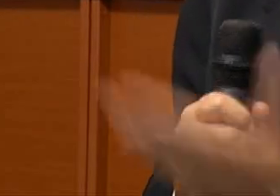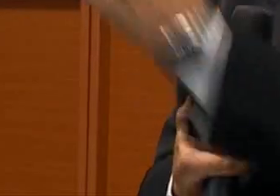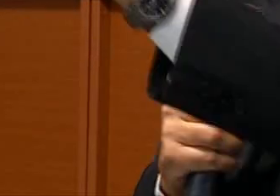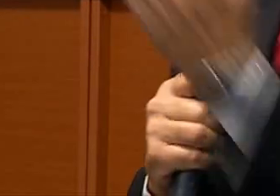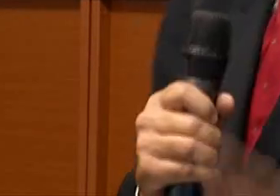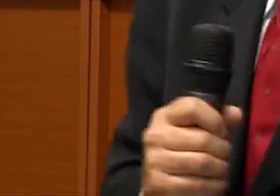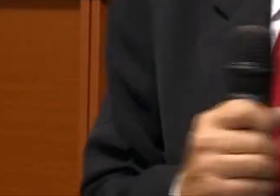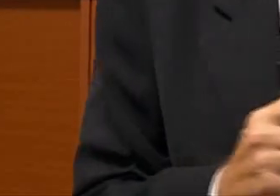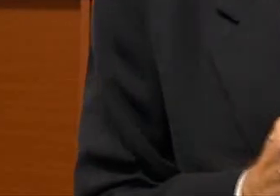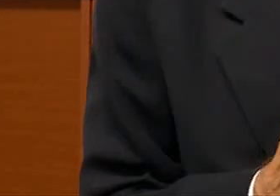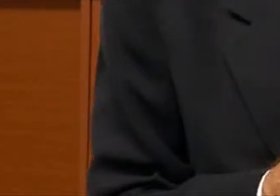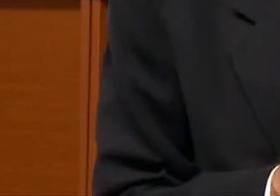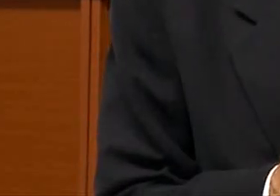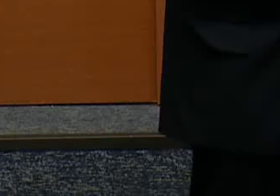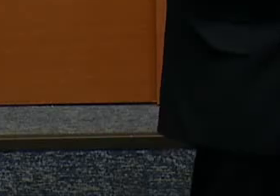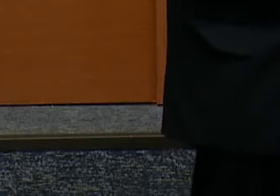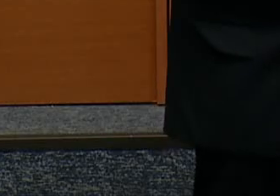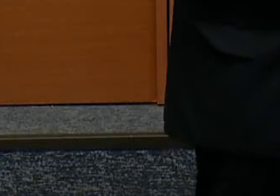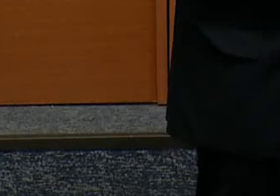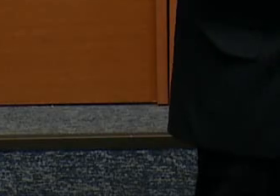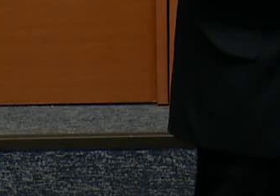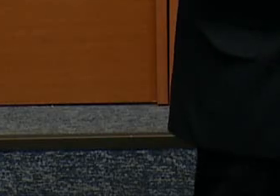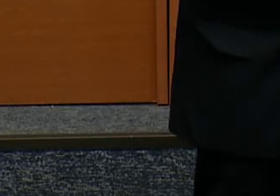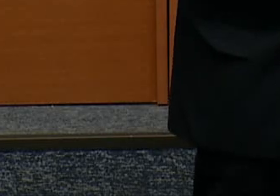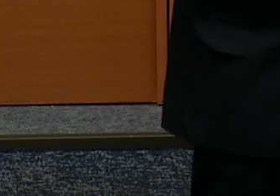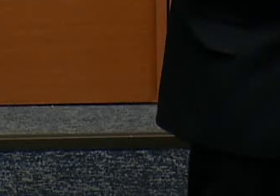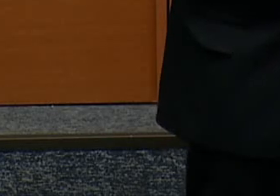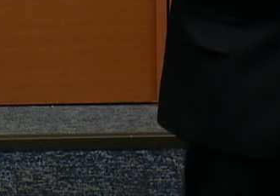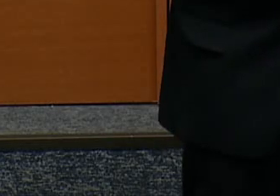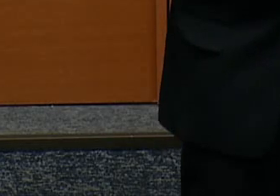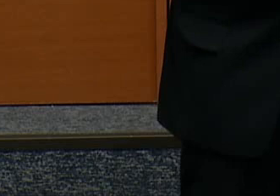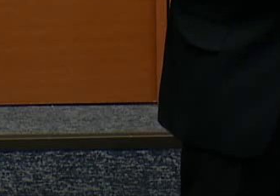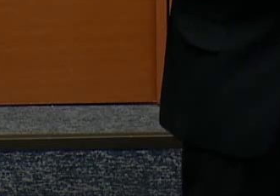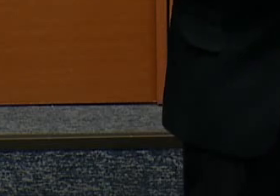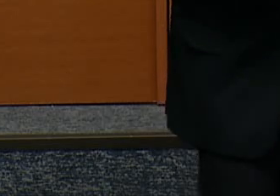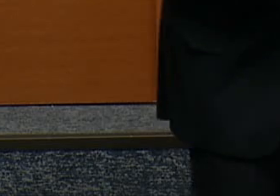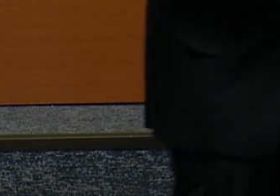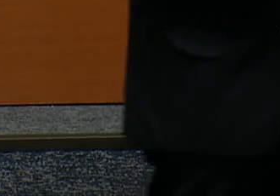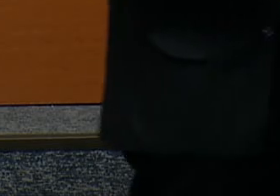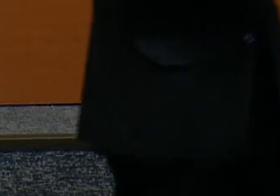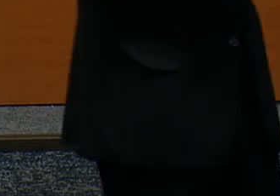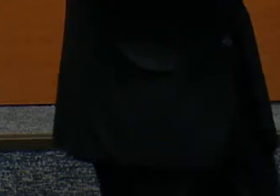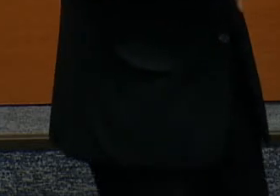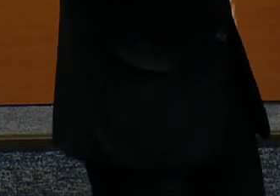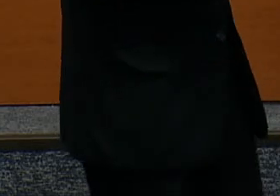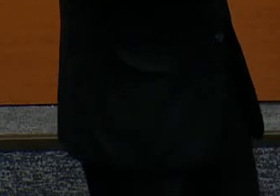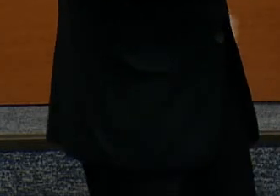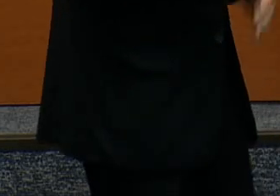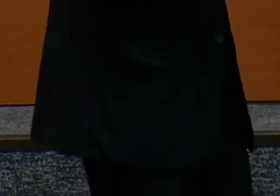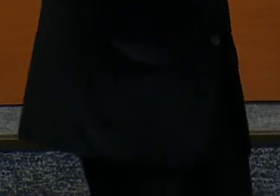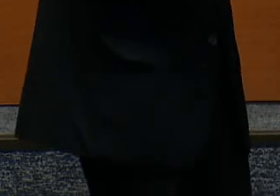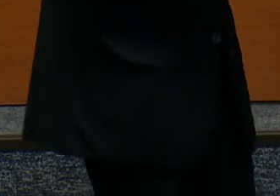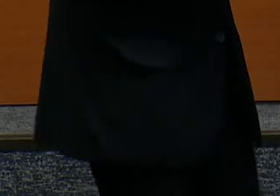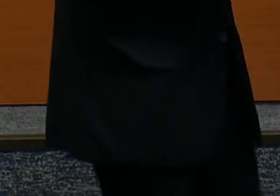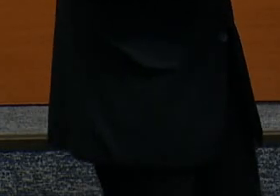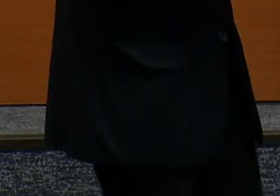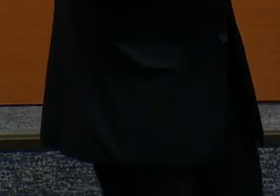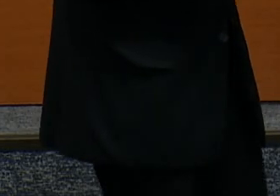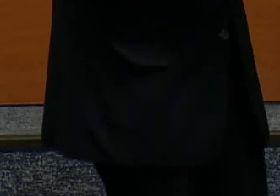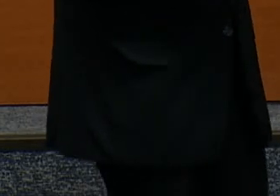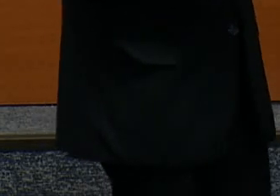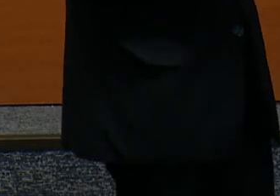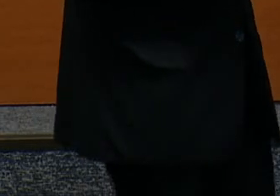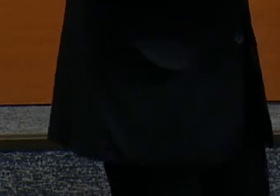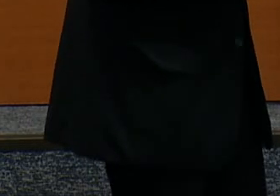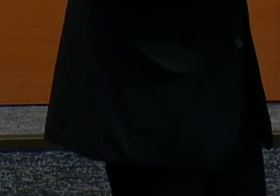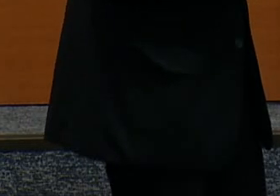São Bento. Dr. Godofredo me leva, às vezes, lá no estádio. Sim. E como eu estou de roupa muito formal, eles